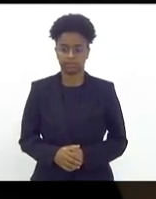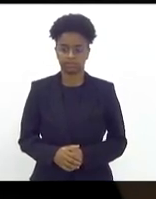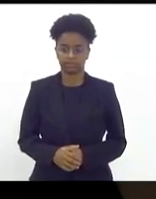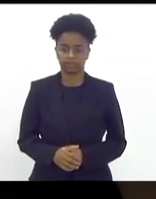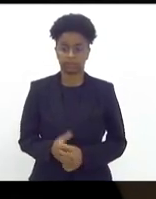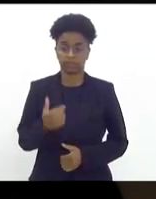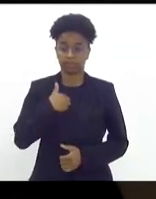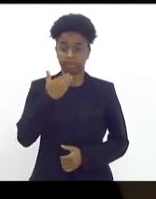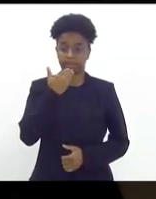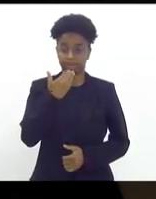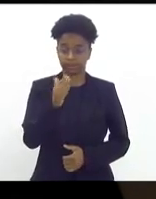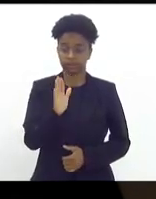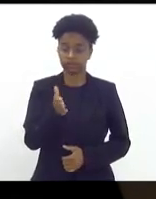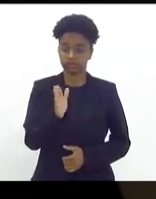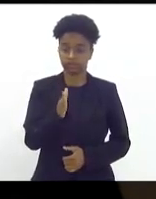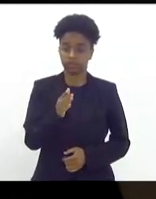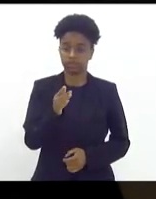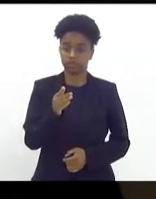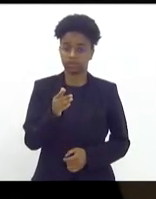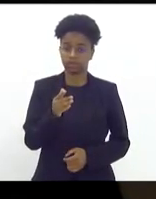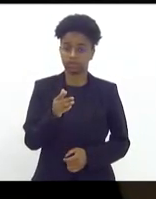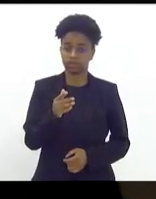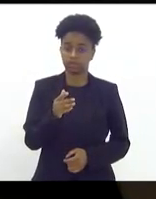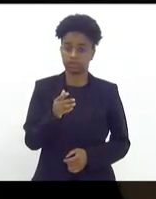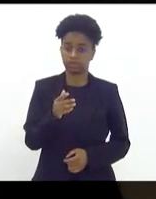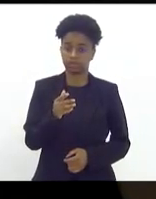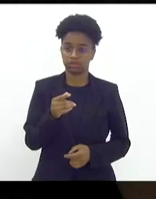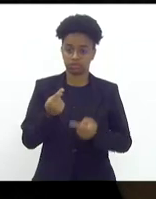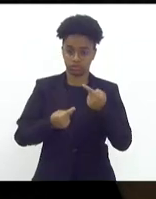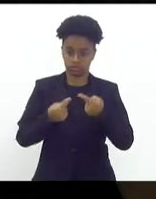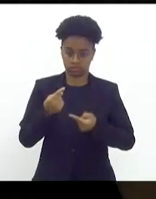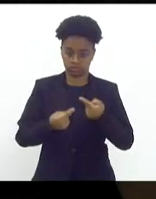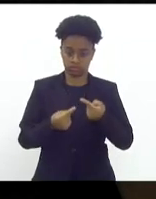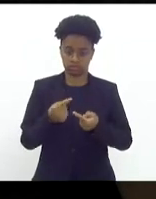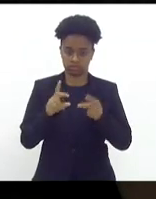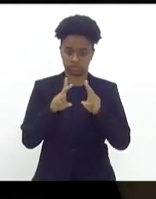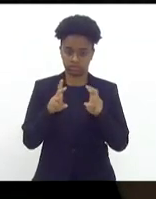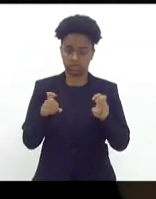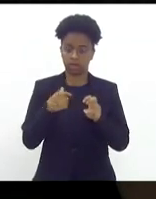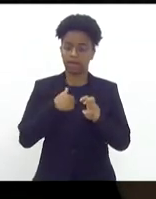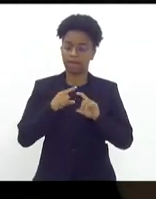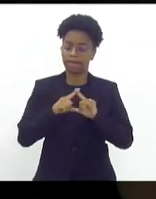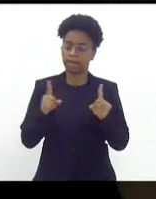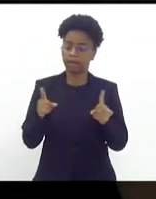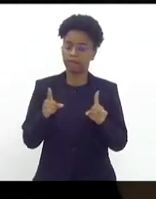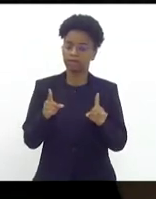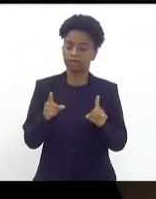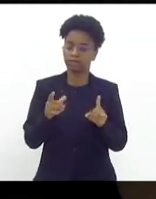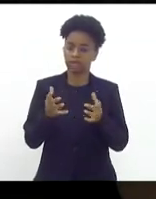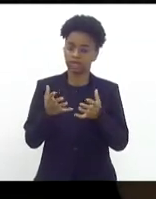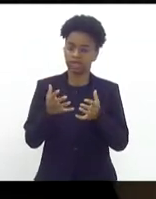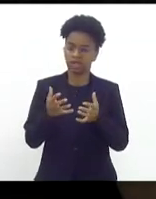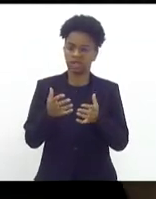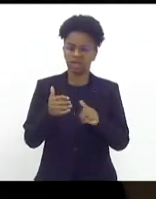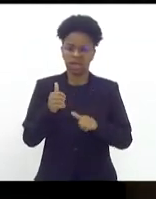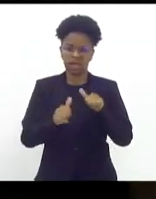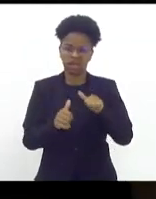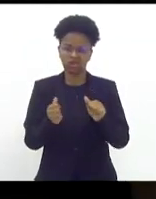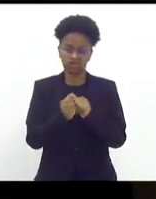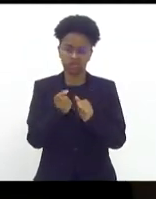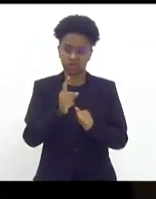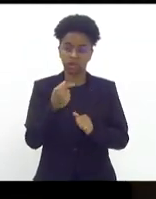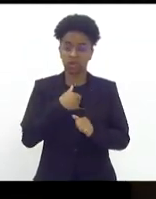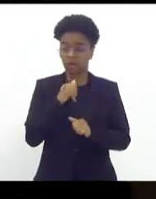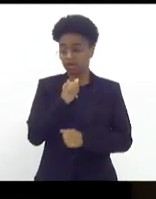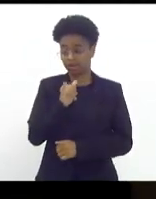Tinha solicitado para discutir a matéria. Mas queria só, não precisa ser vista comum, alertar o